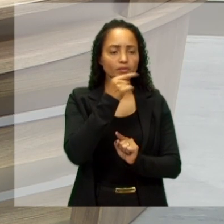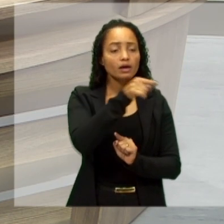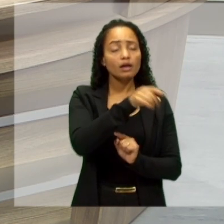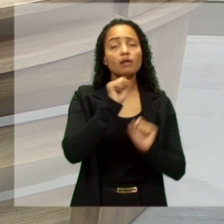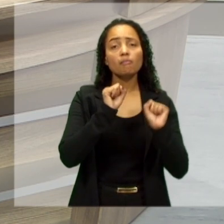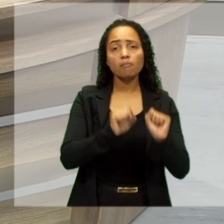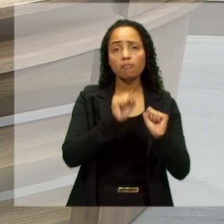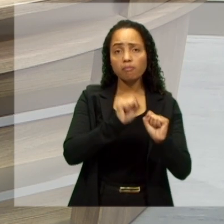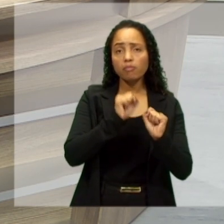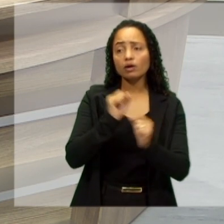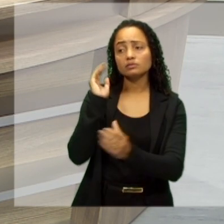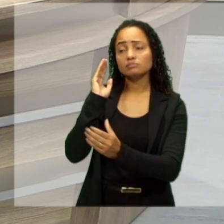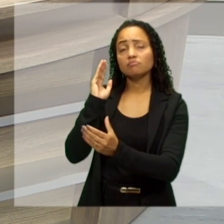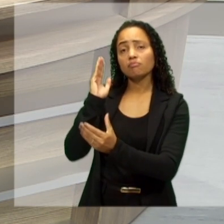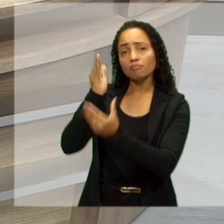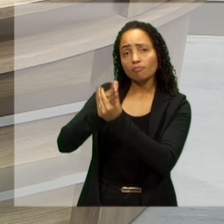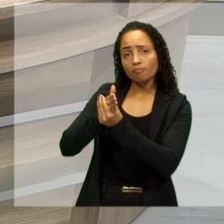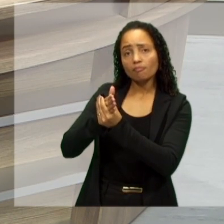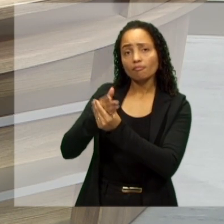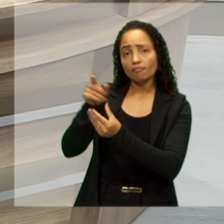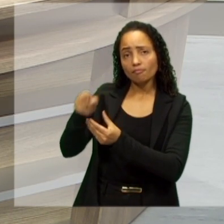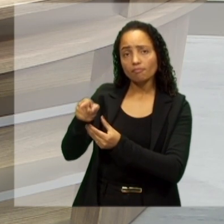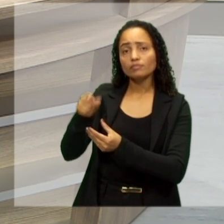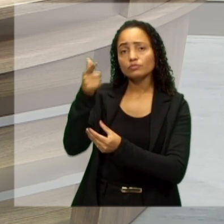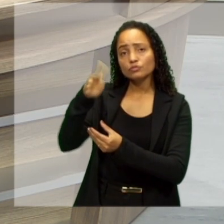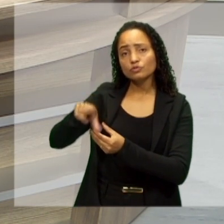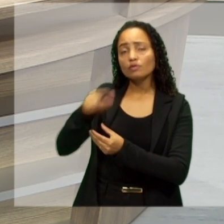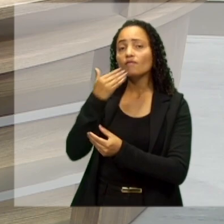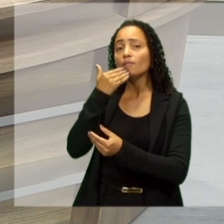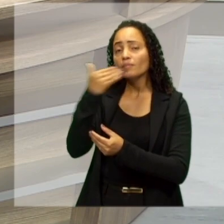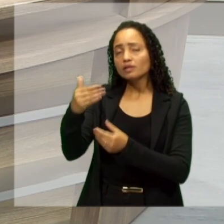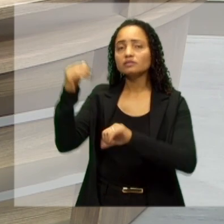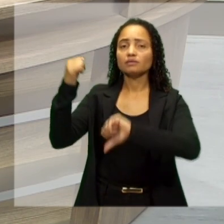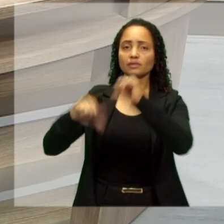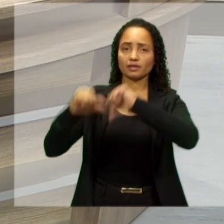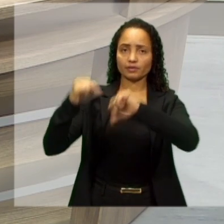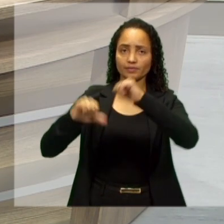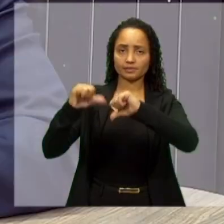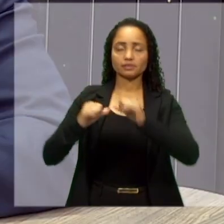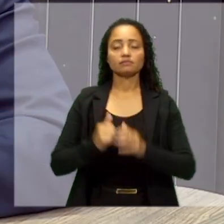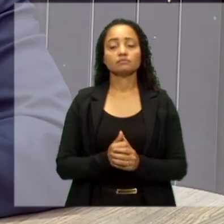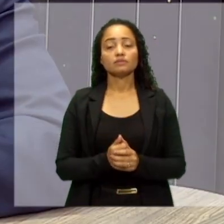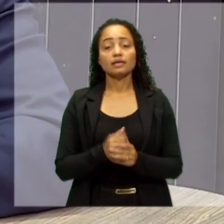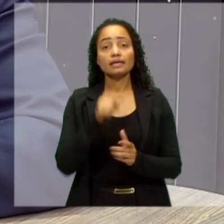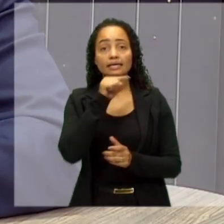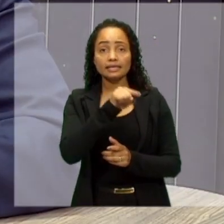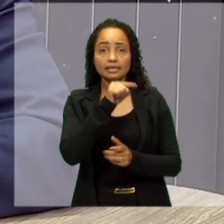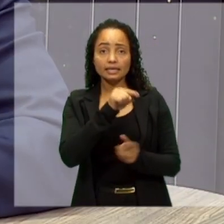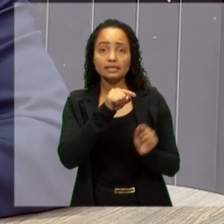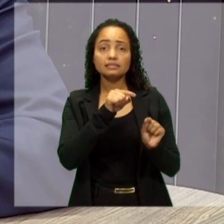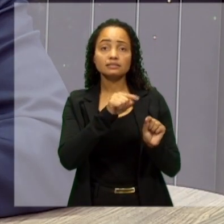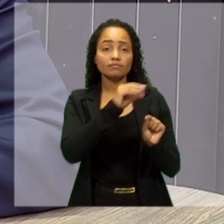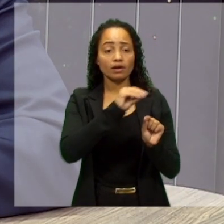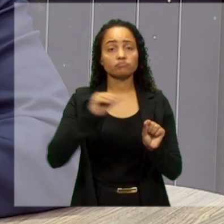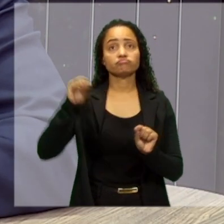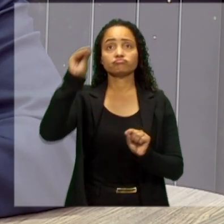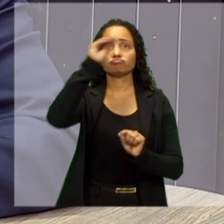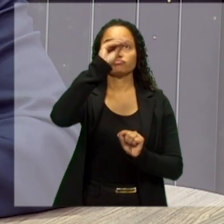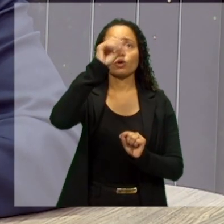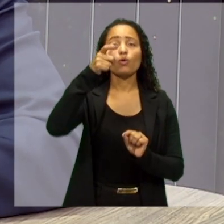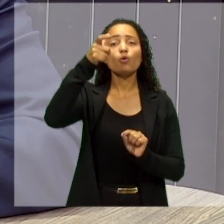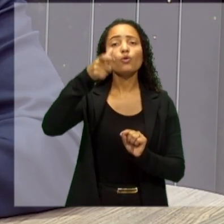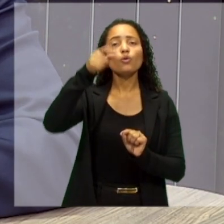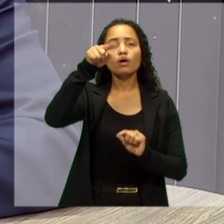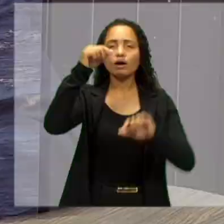o porquê entende que, no caso dele, a demanda deveria ser atendida pela Defensoria Pública e esse recurso sobe para uma instância superior